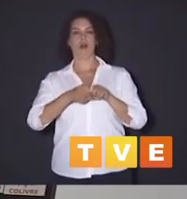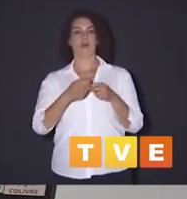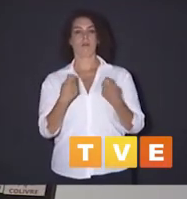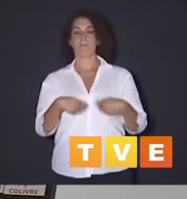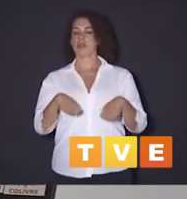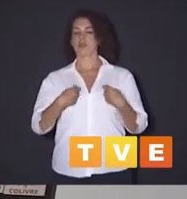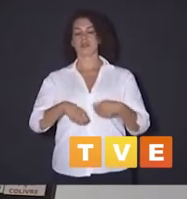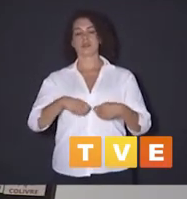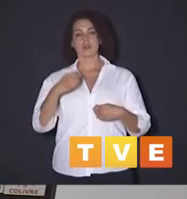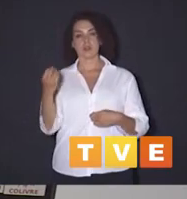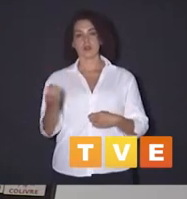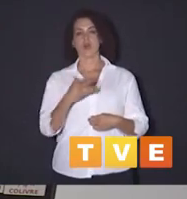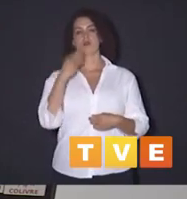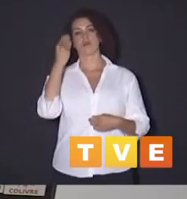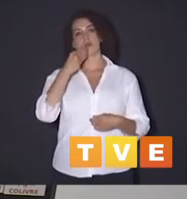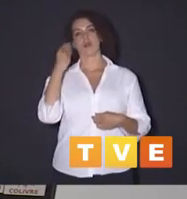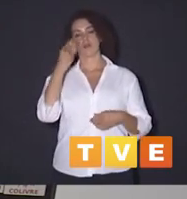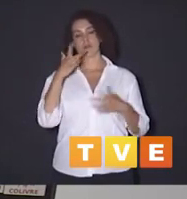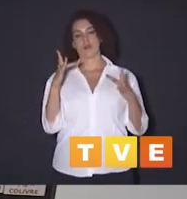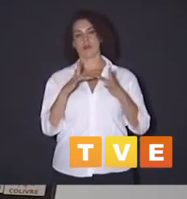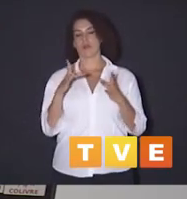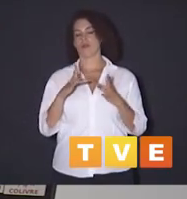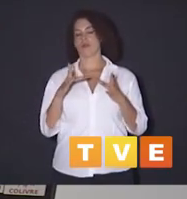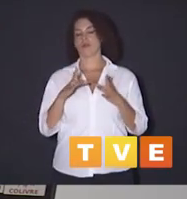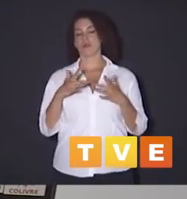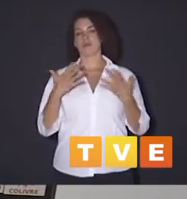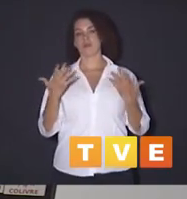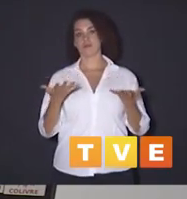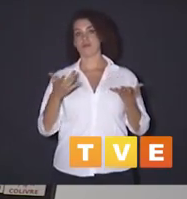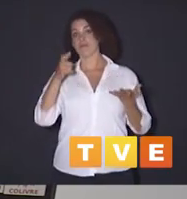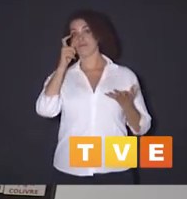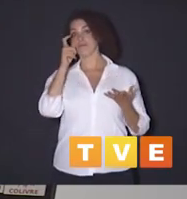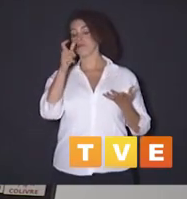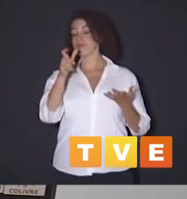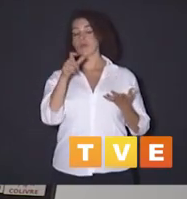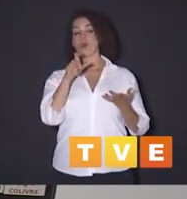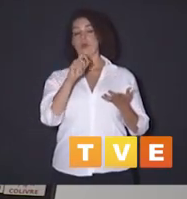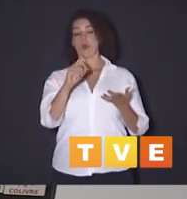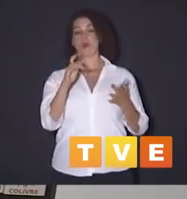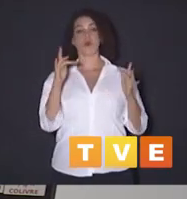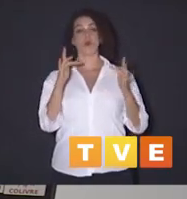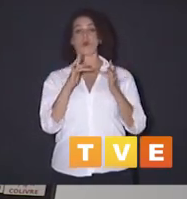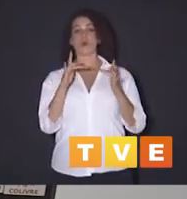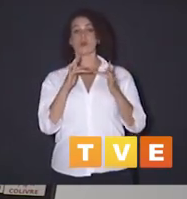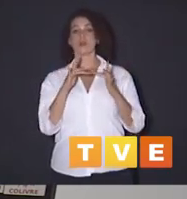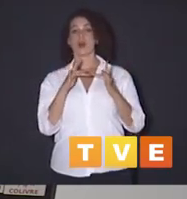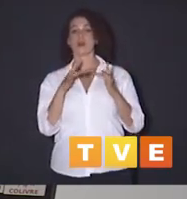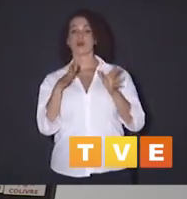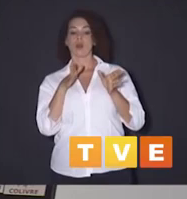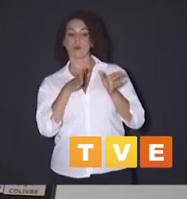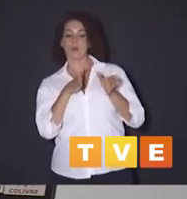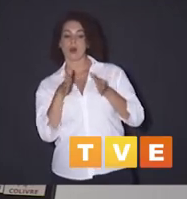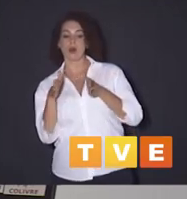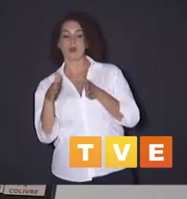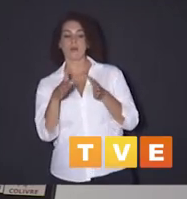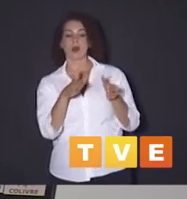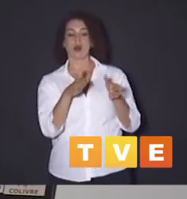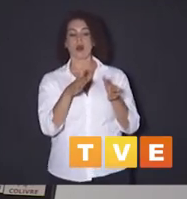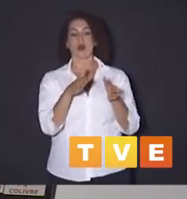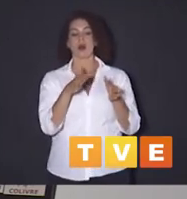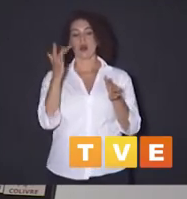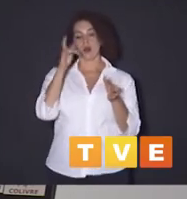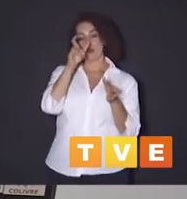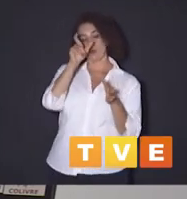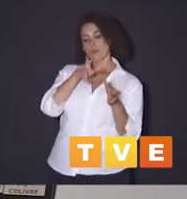experiências inclusive é mais interessante que é esse contato possa ser recheado e você está na